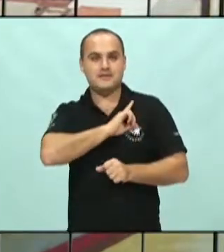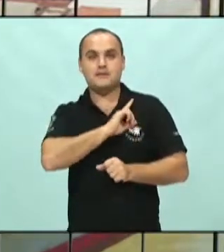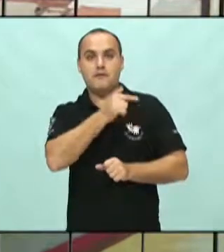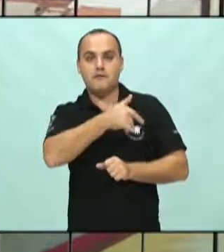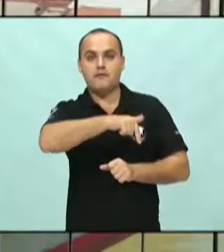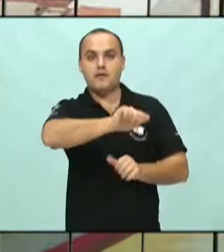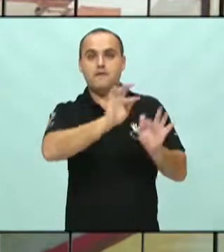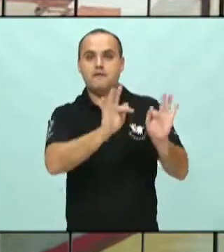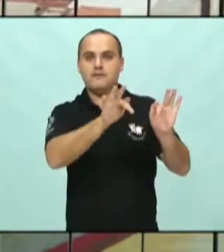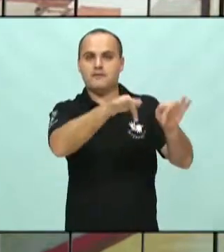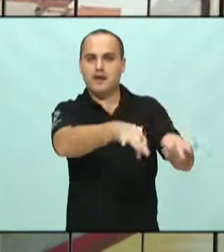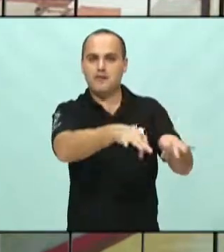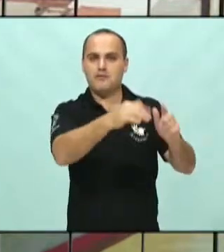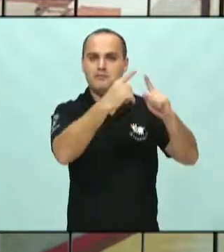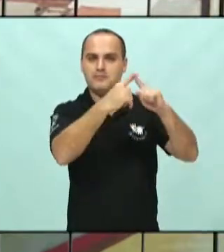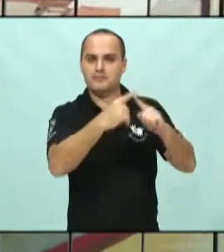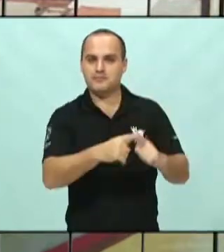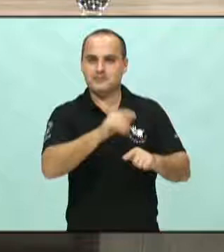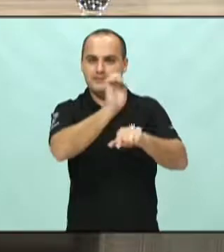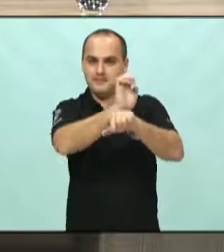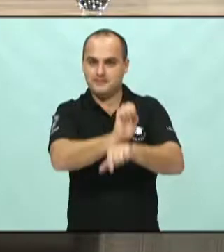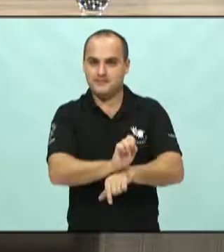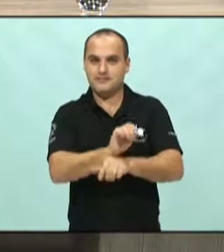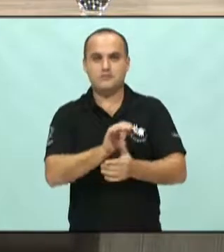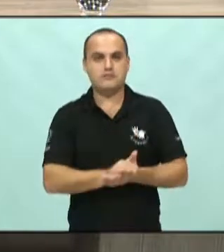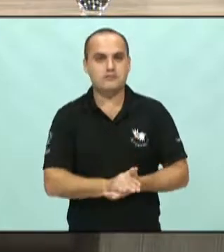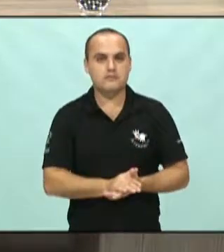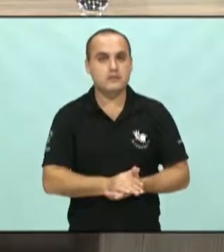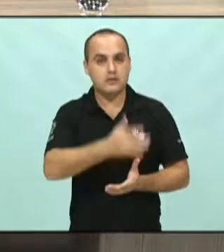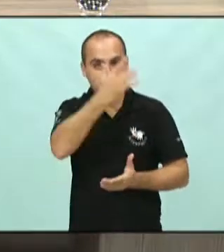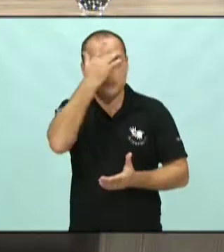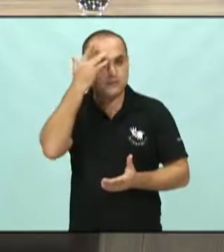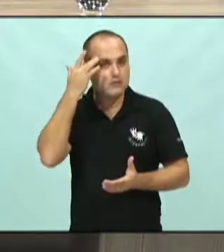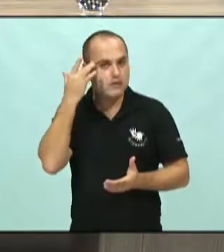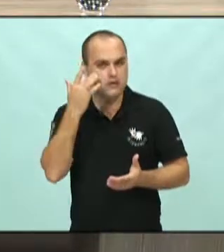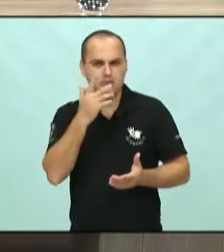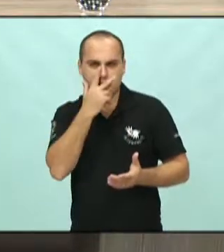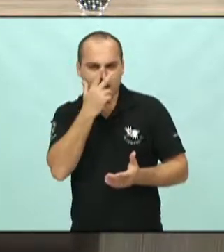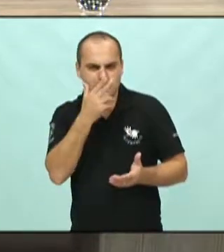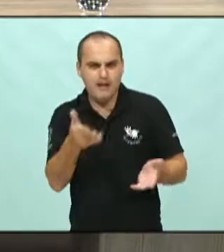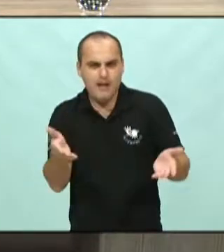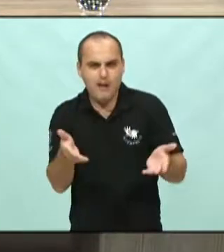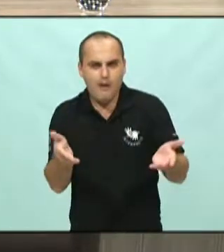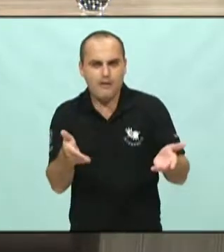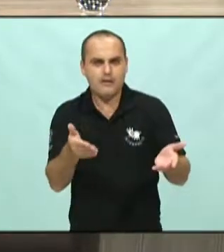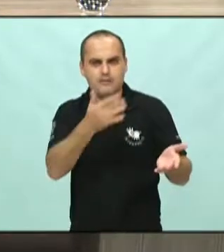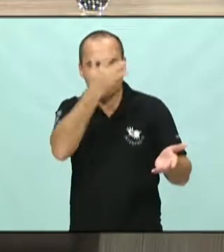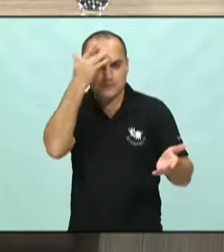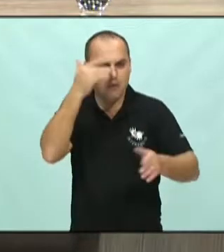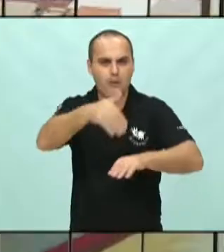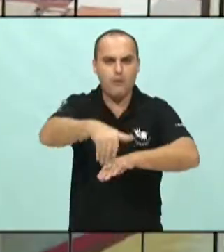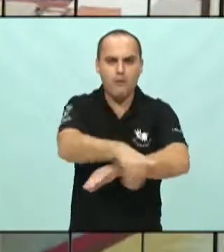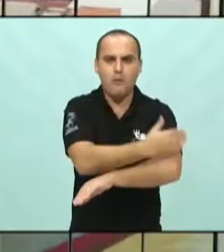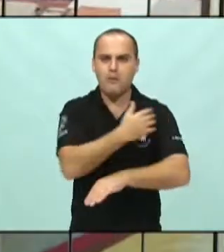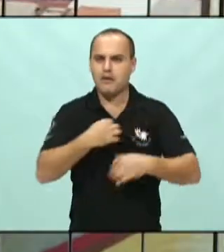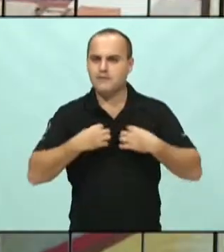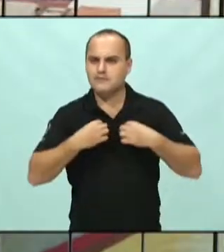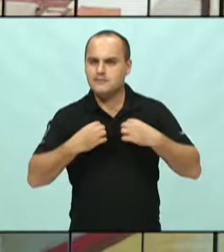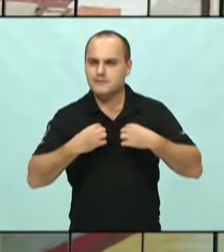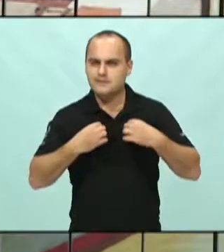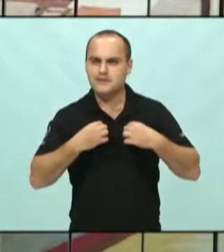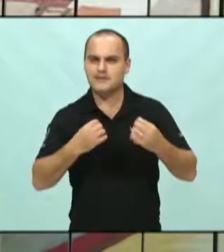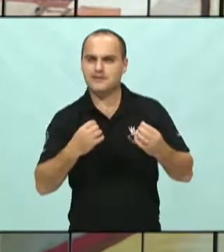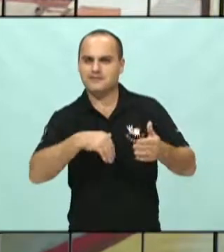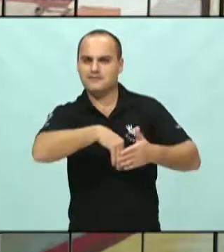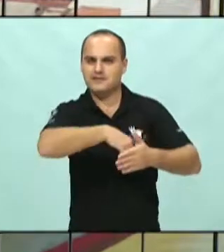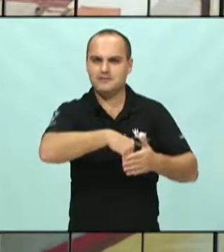clima contagiando na cidade do Marcílio, mais ou menos como agora, né? As pessoas saindo da rua com a camisa do Marcílio, todo mundo